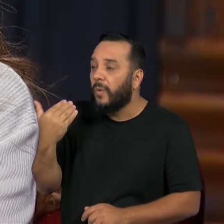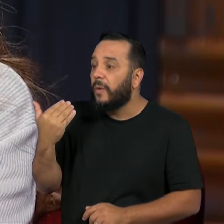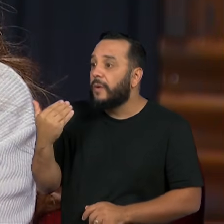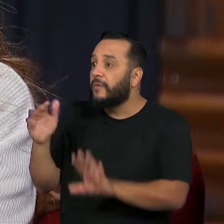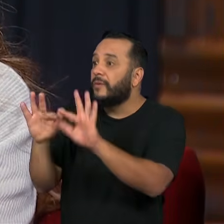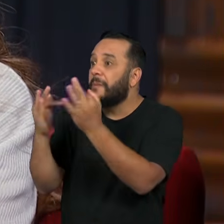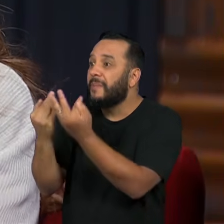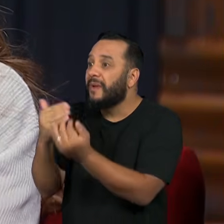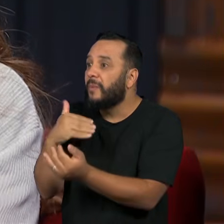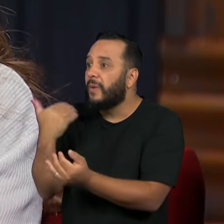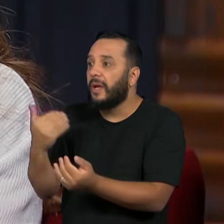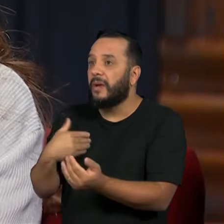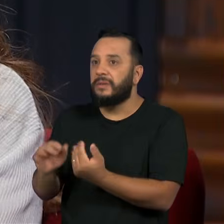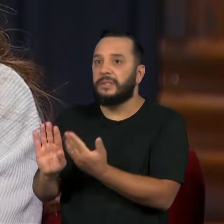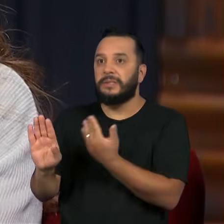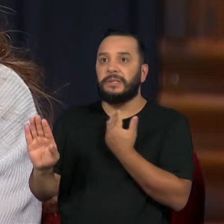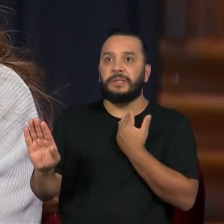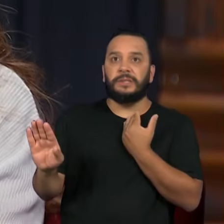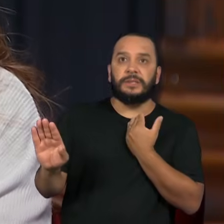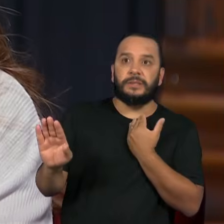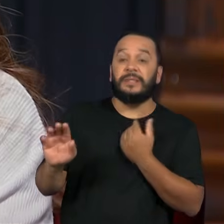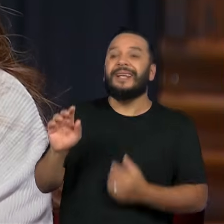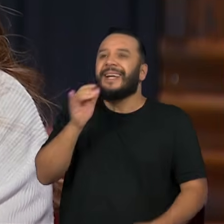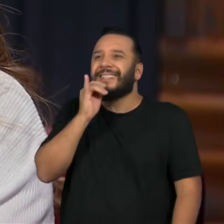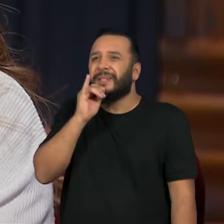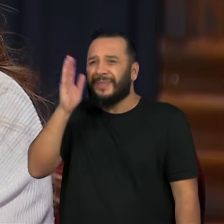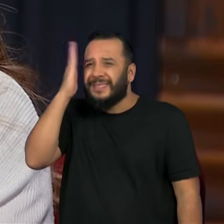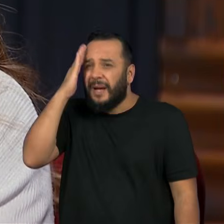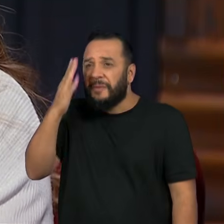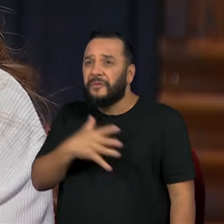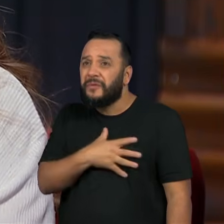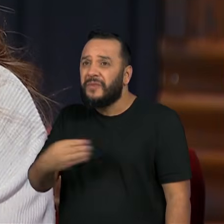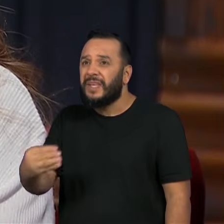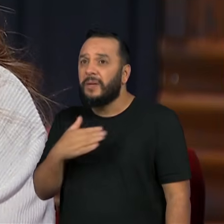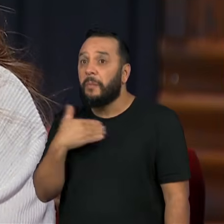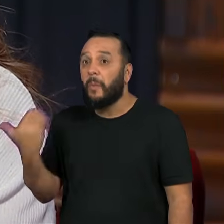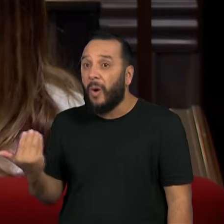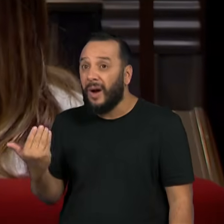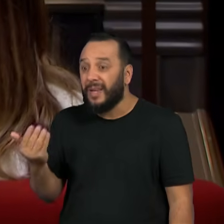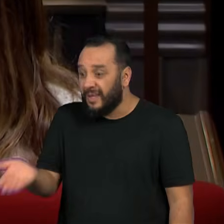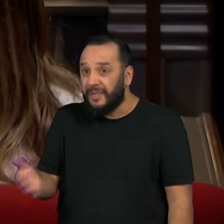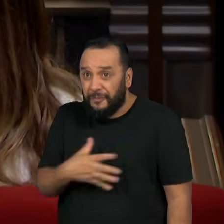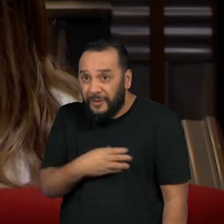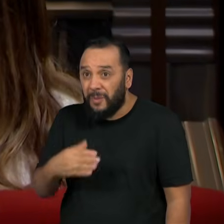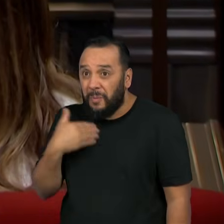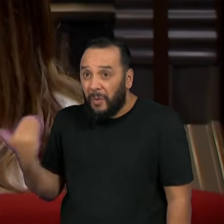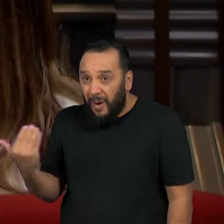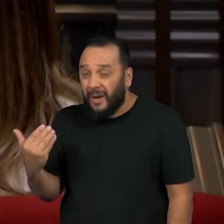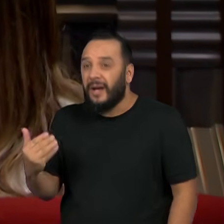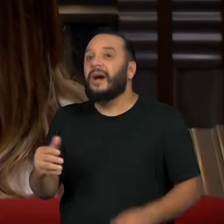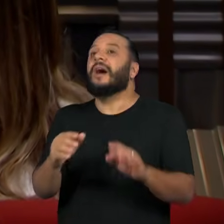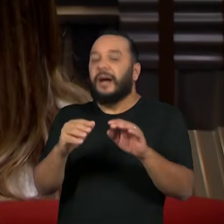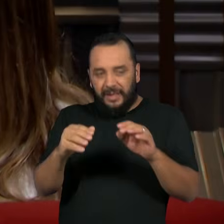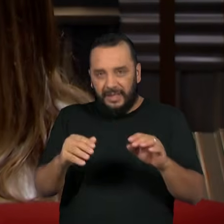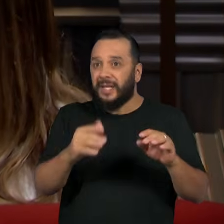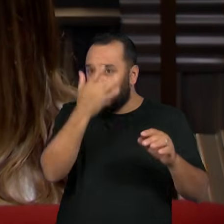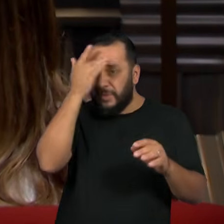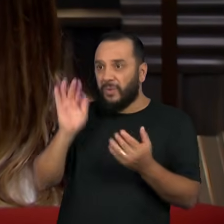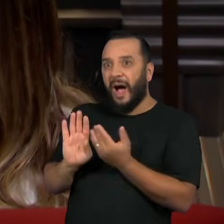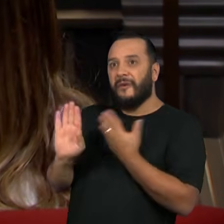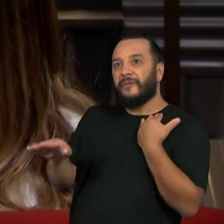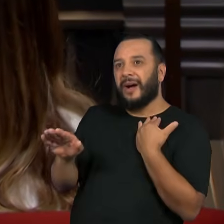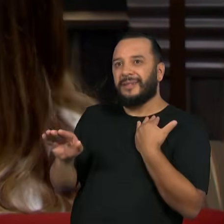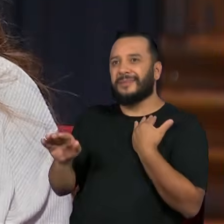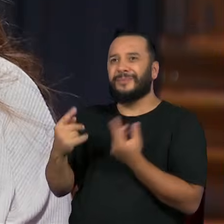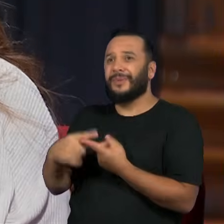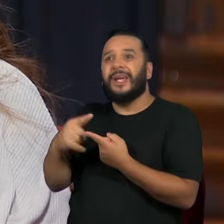filho. Quem sei. perde filho quase que fica sem amigos. Nossa, porque as pessoas não conseguem. Elas não conseguem, elas não sabem o que